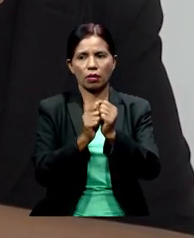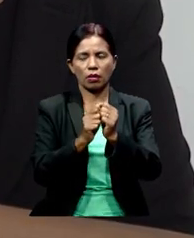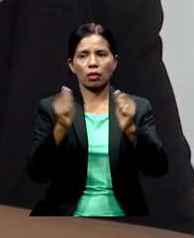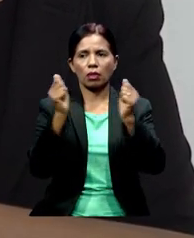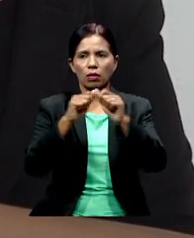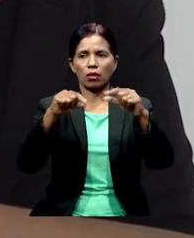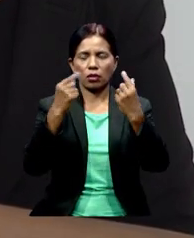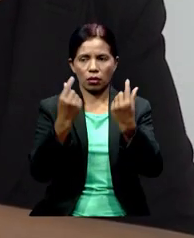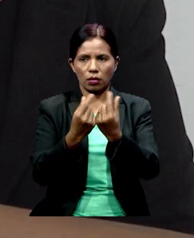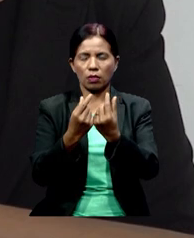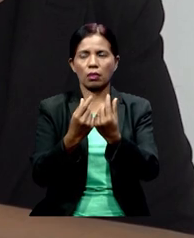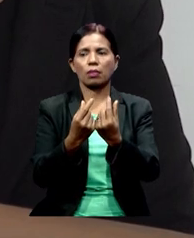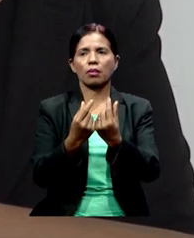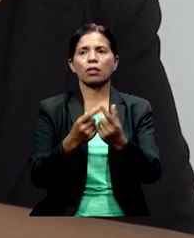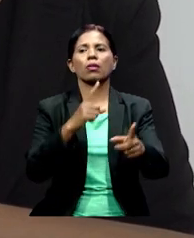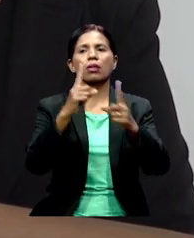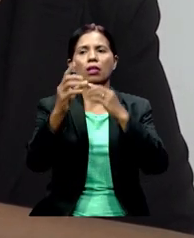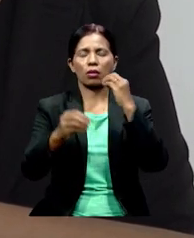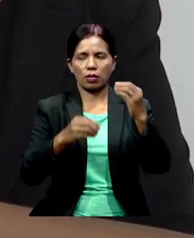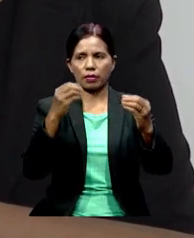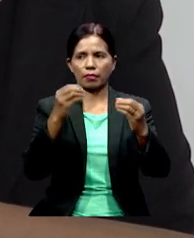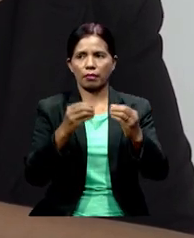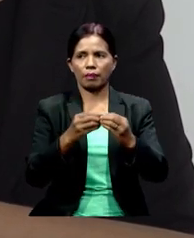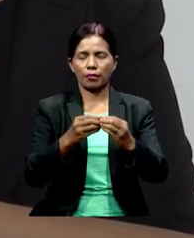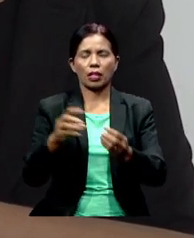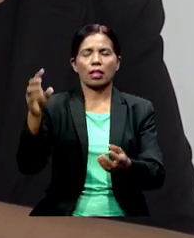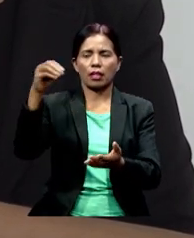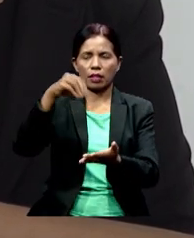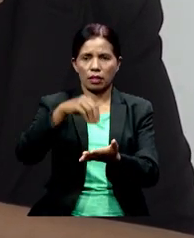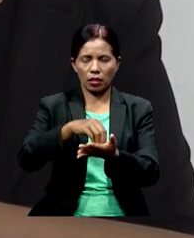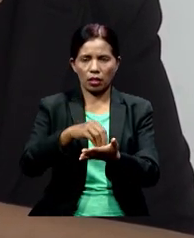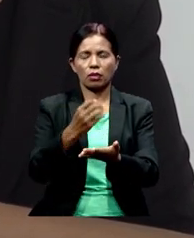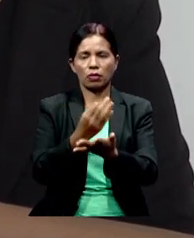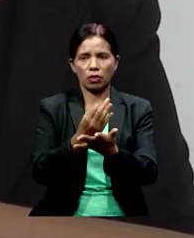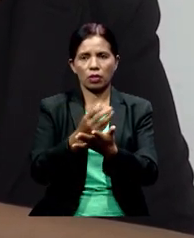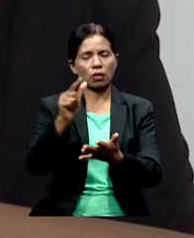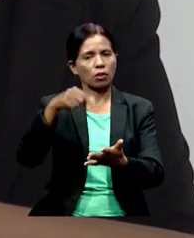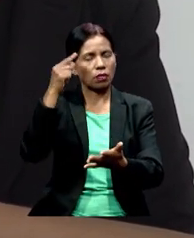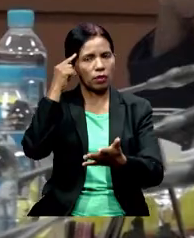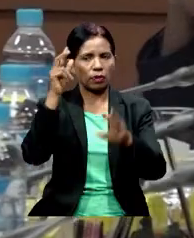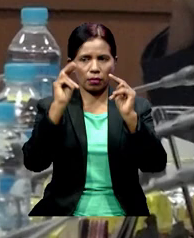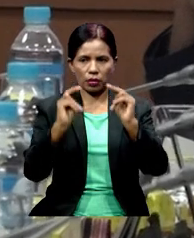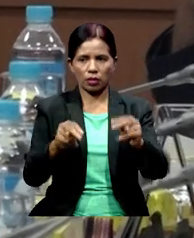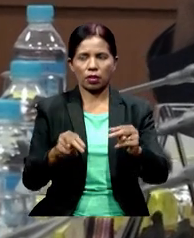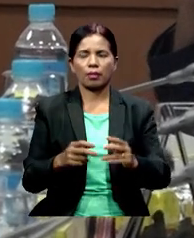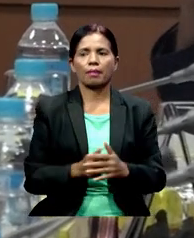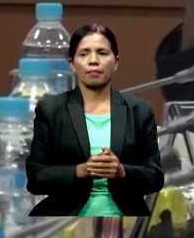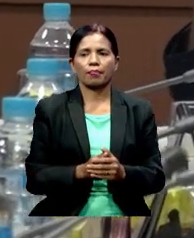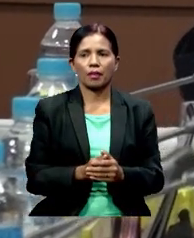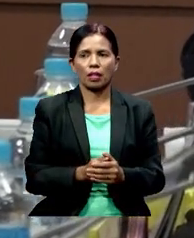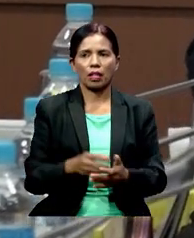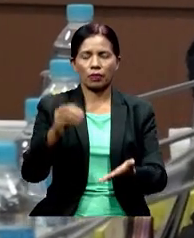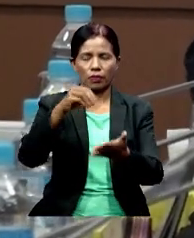equipa a tu qualia e tu ancora ba investimento ne be governo precisa a tu